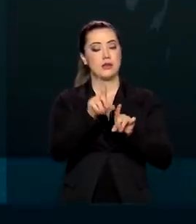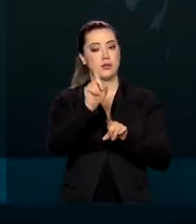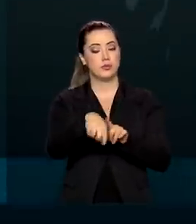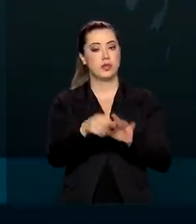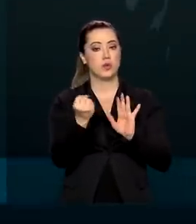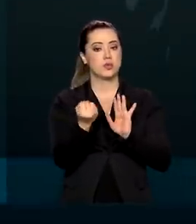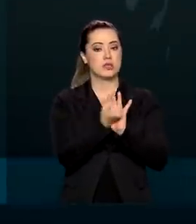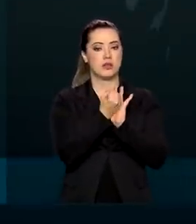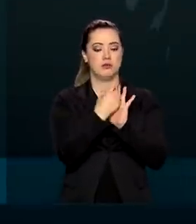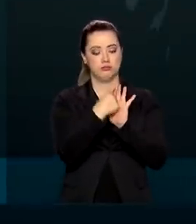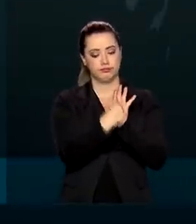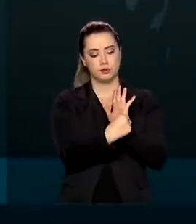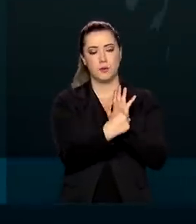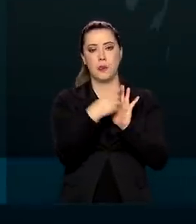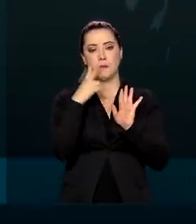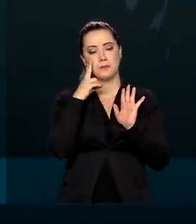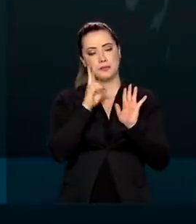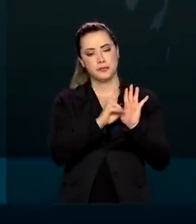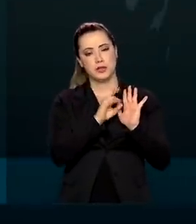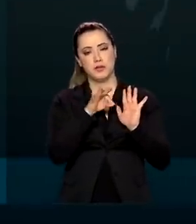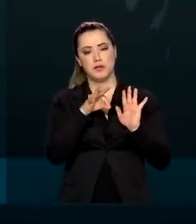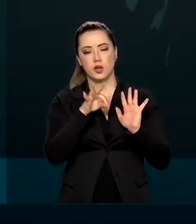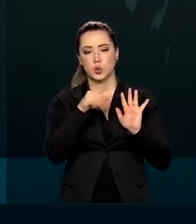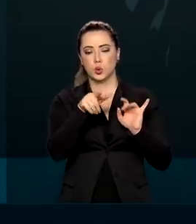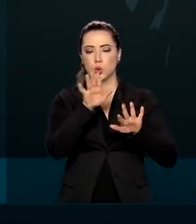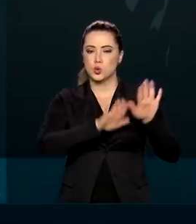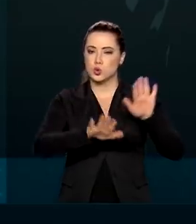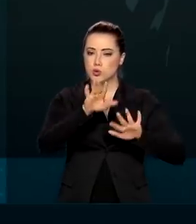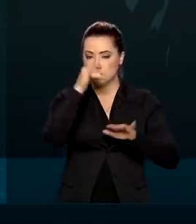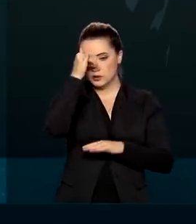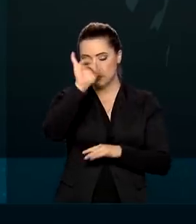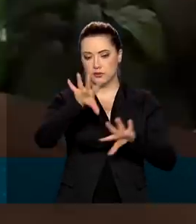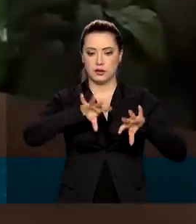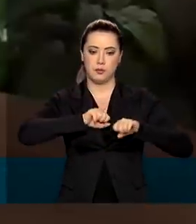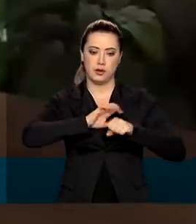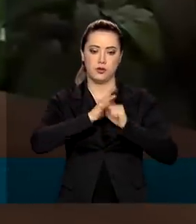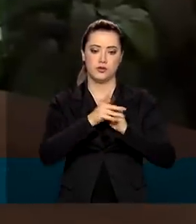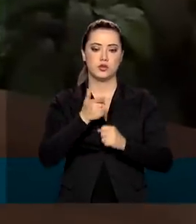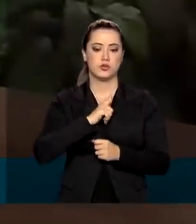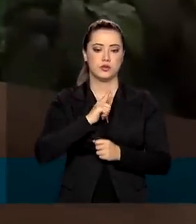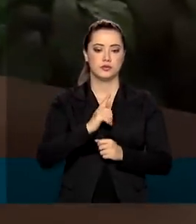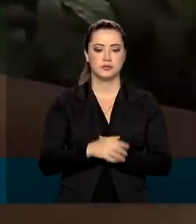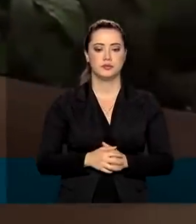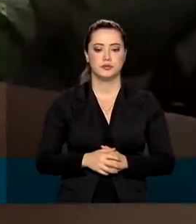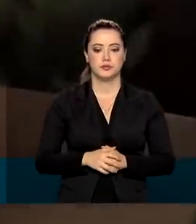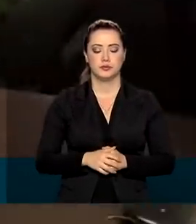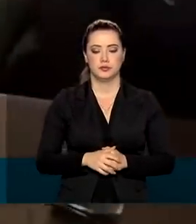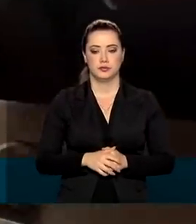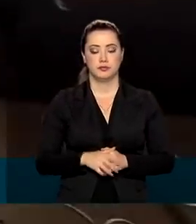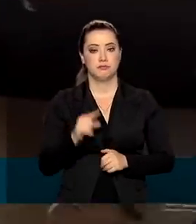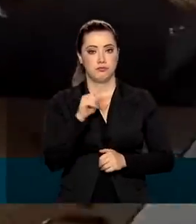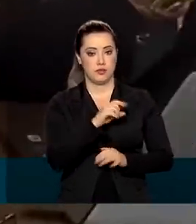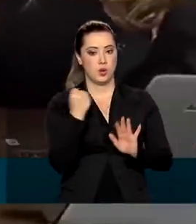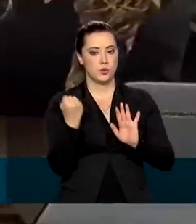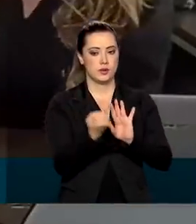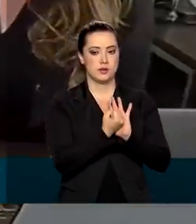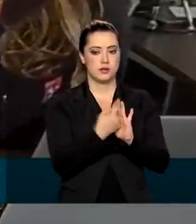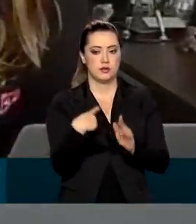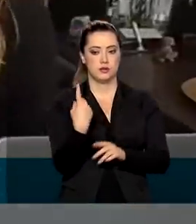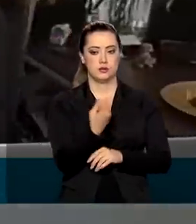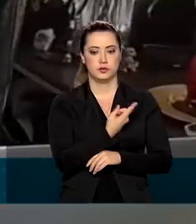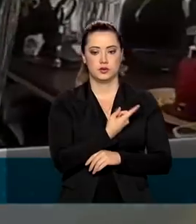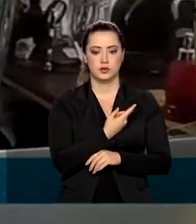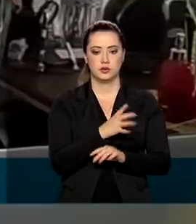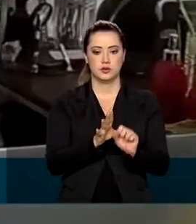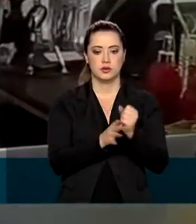que o local toma todos os cuidados contra o coronavírus. Ele é uma segurança que nós temos, uma garantia